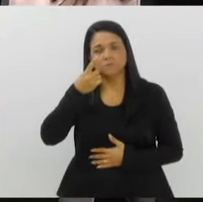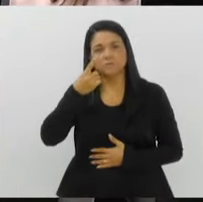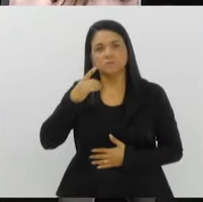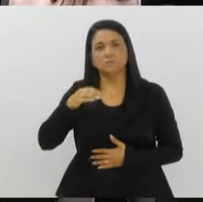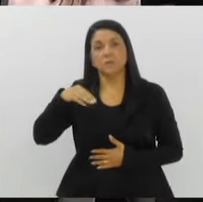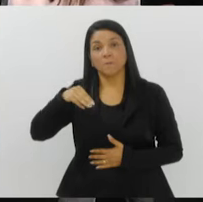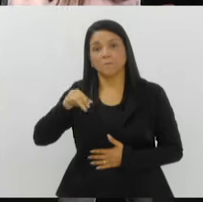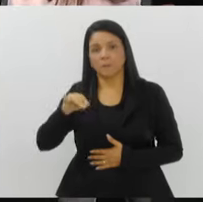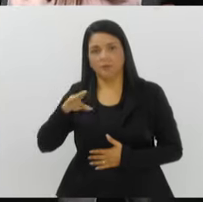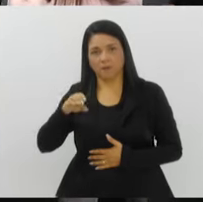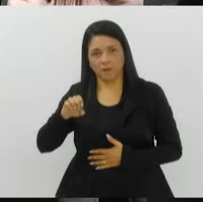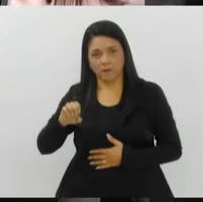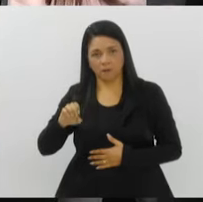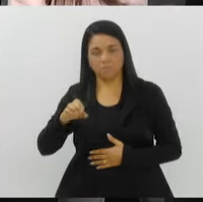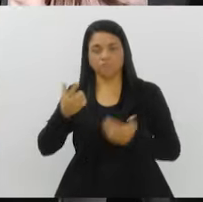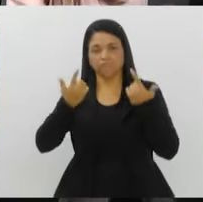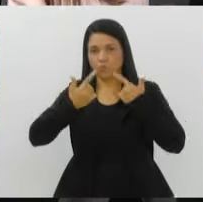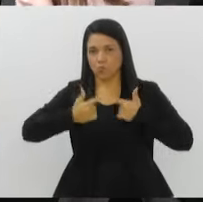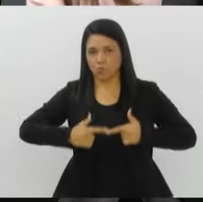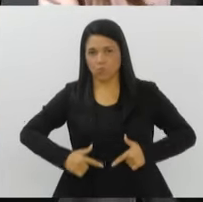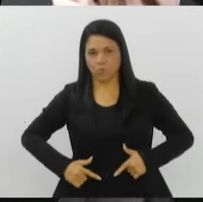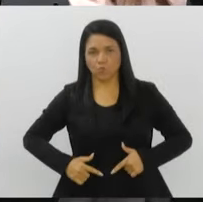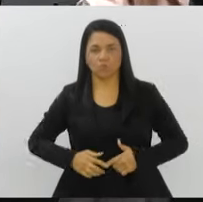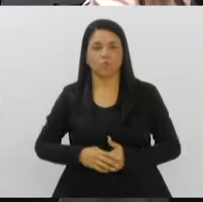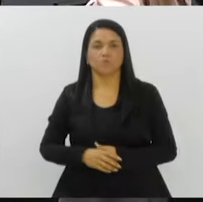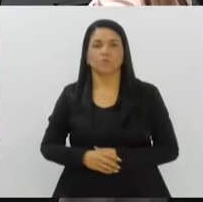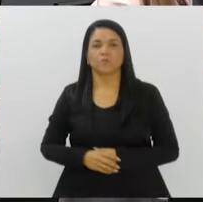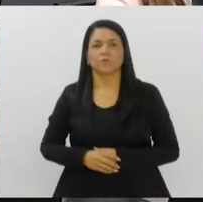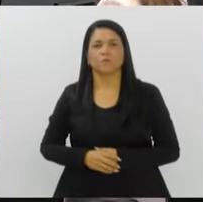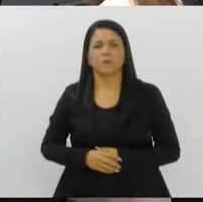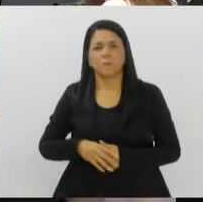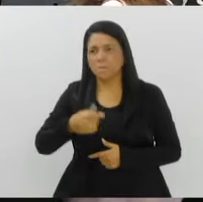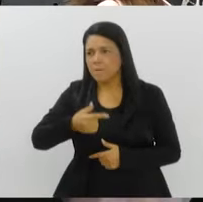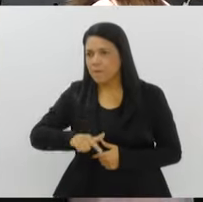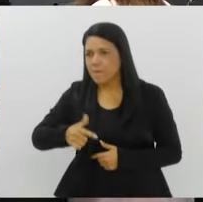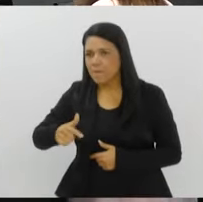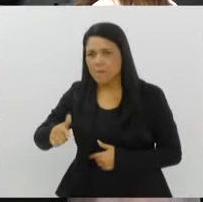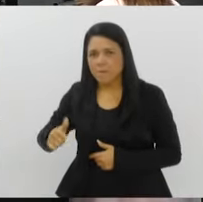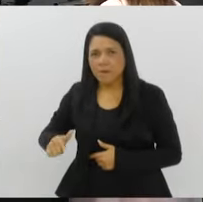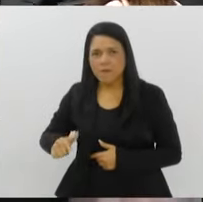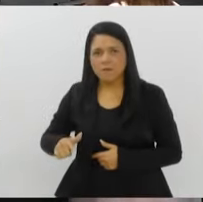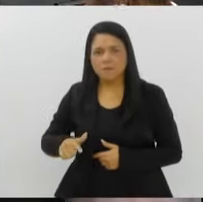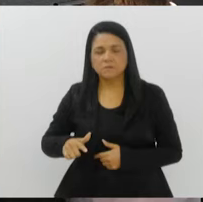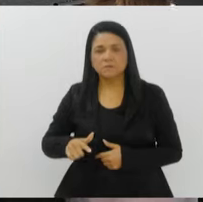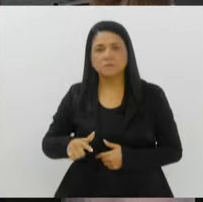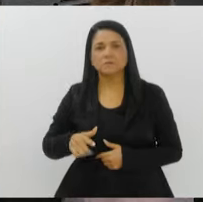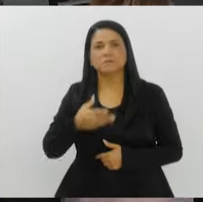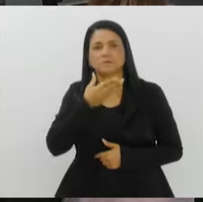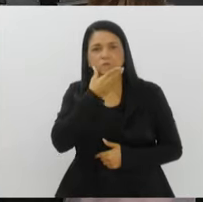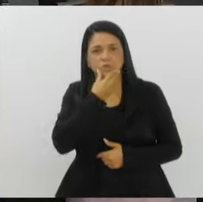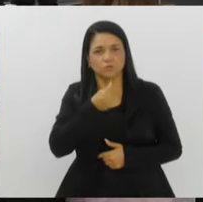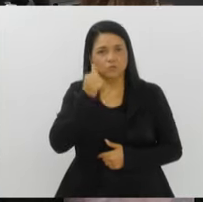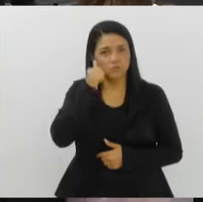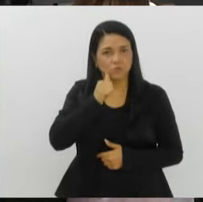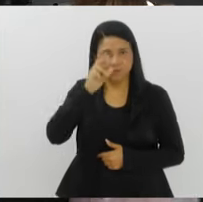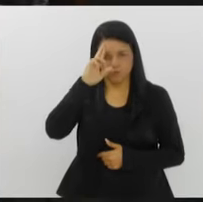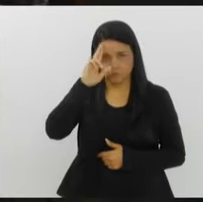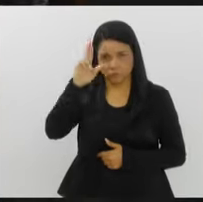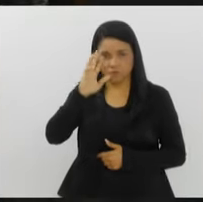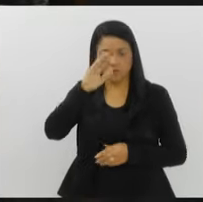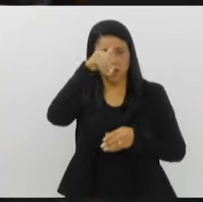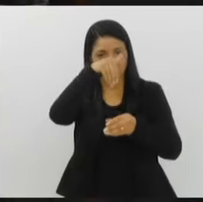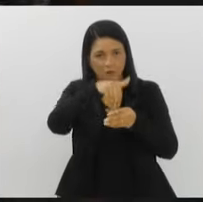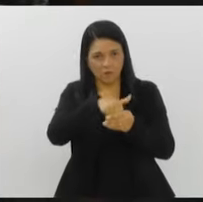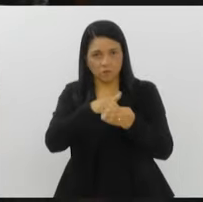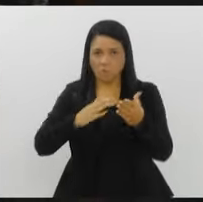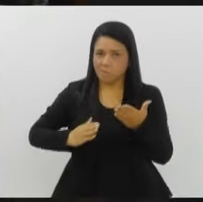Carlos Mink também se abstém. Mais algum? Os demais, senhoras e senhores, está eleito,